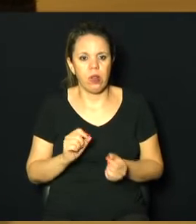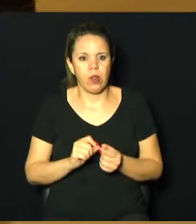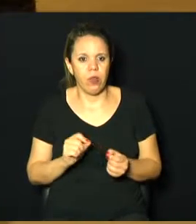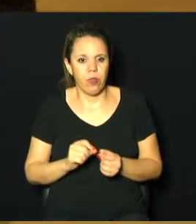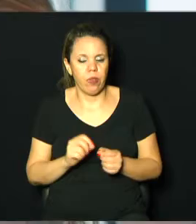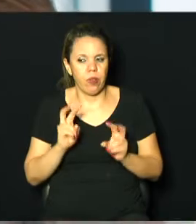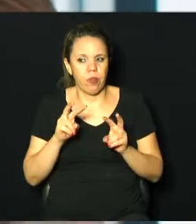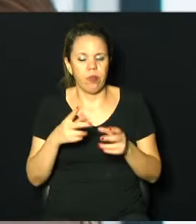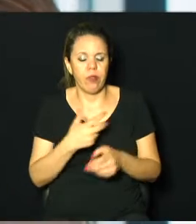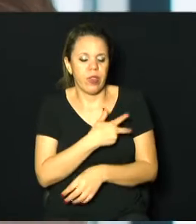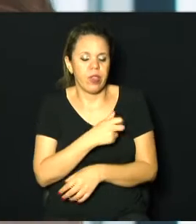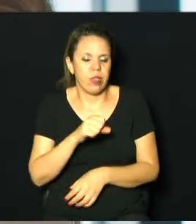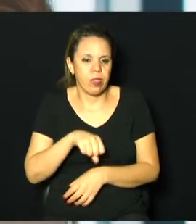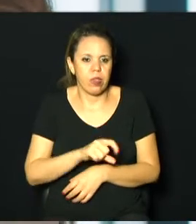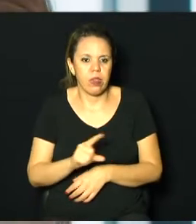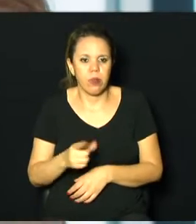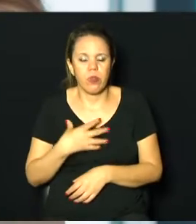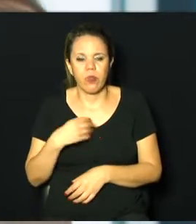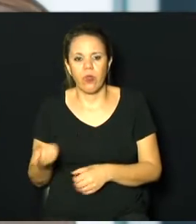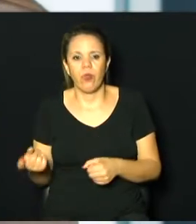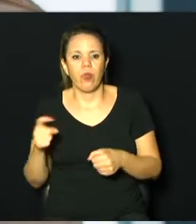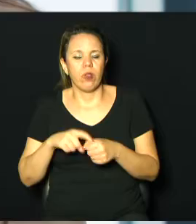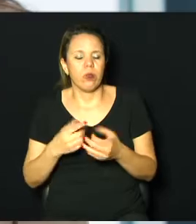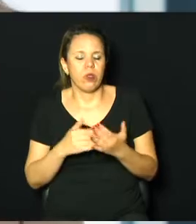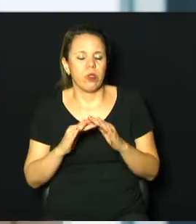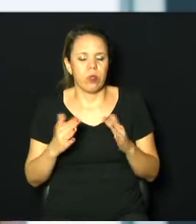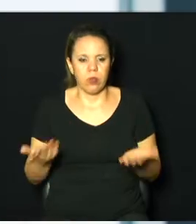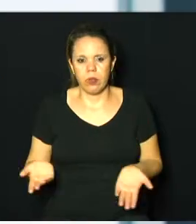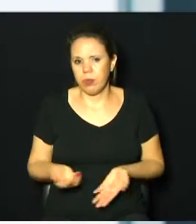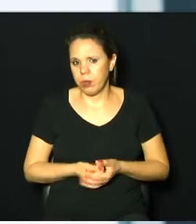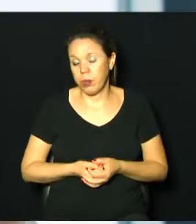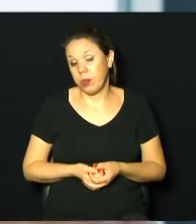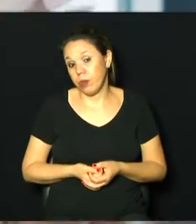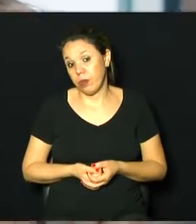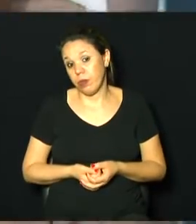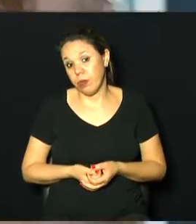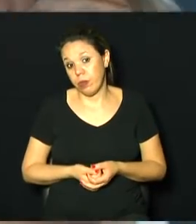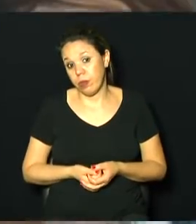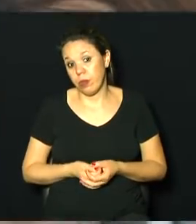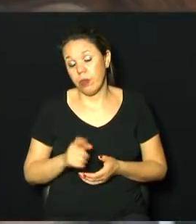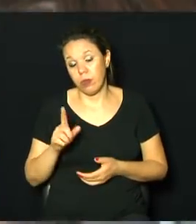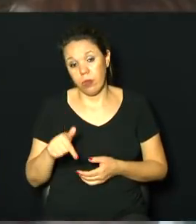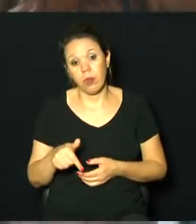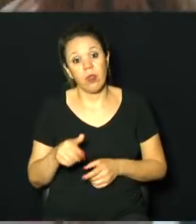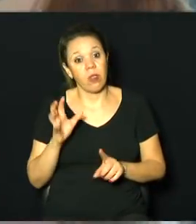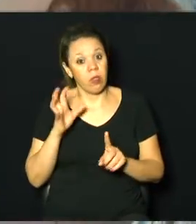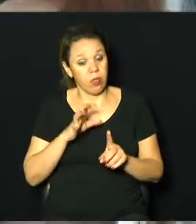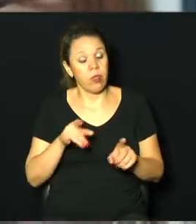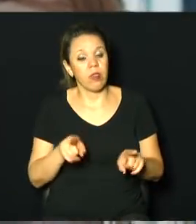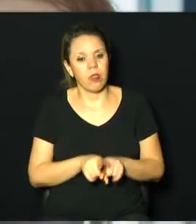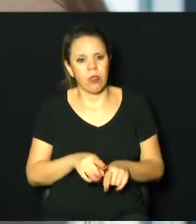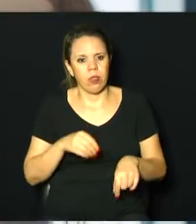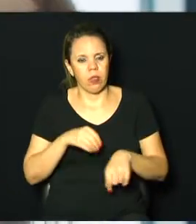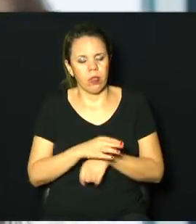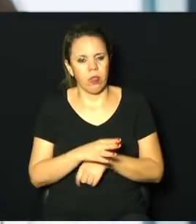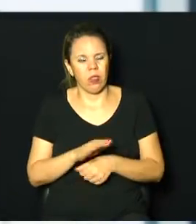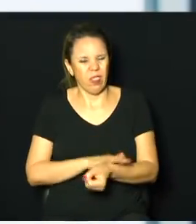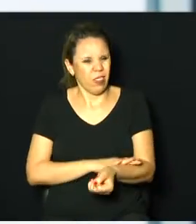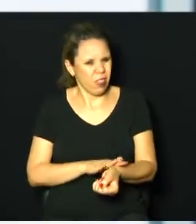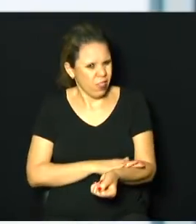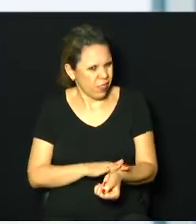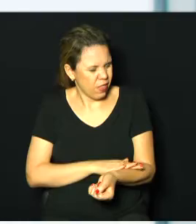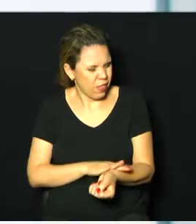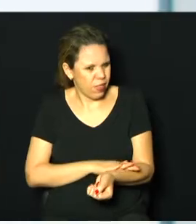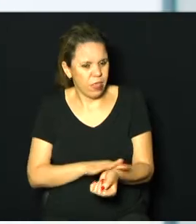Vem vacina, não vem vacina? Meus filhos voltam para a escola, não voltam para a escola? Então, essa tensão também traz uma